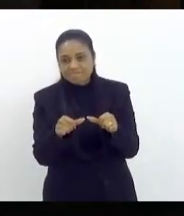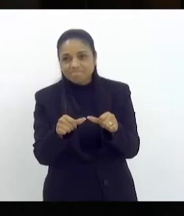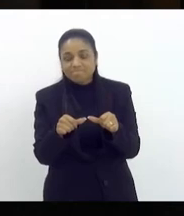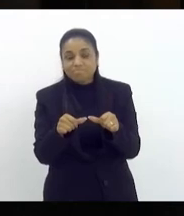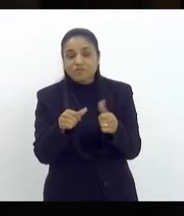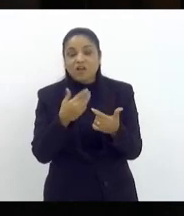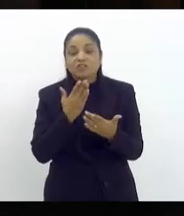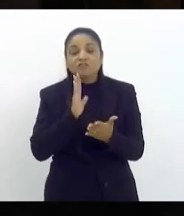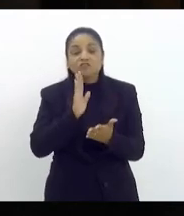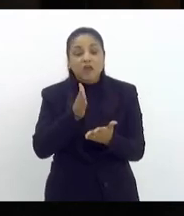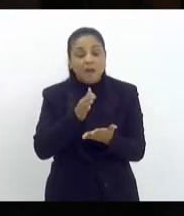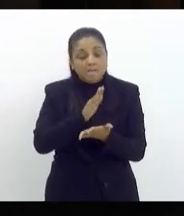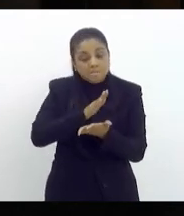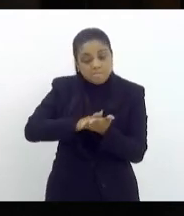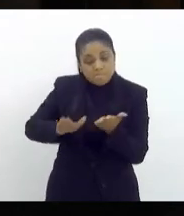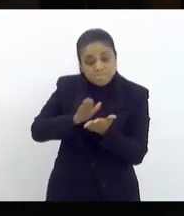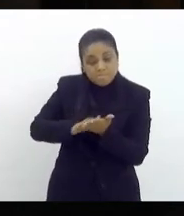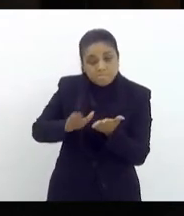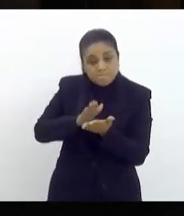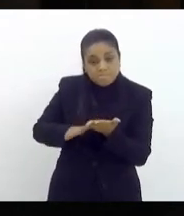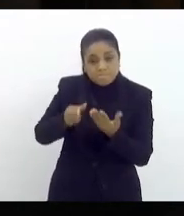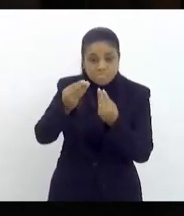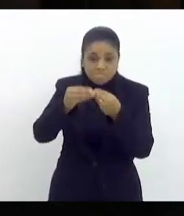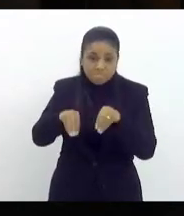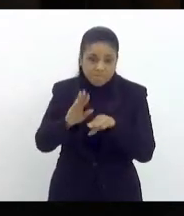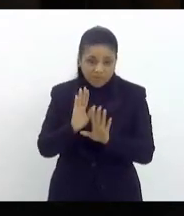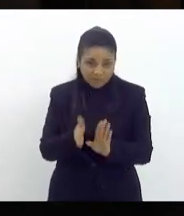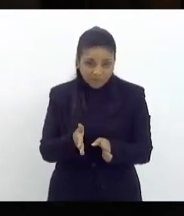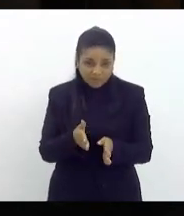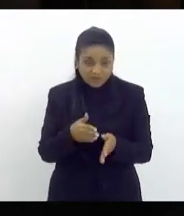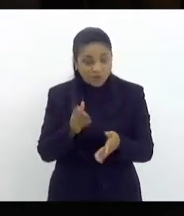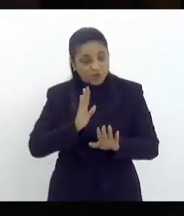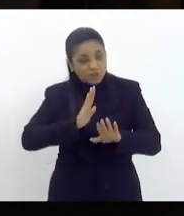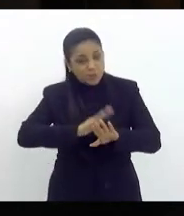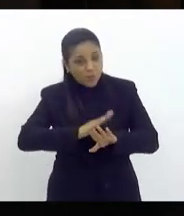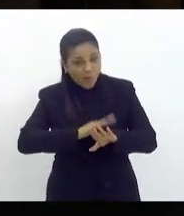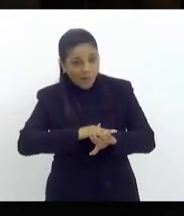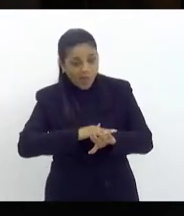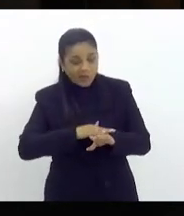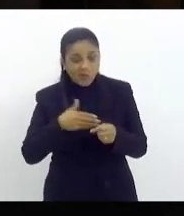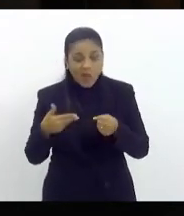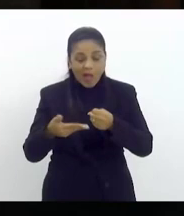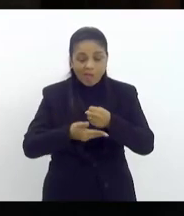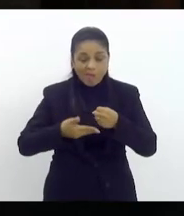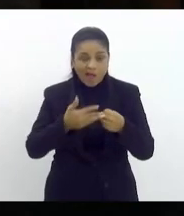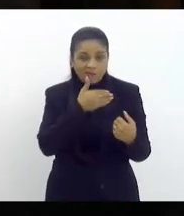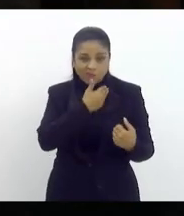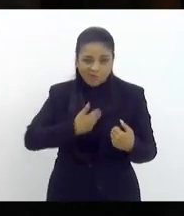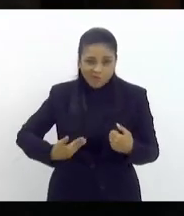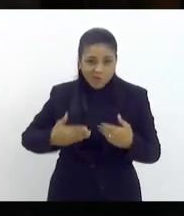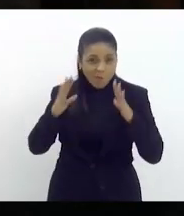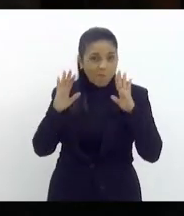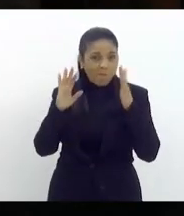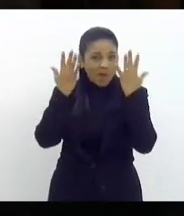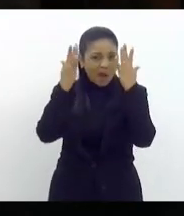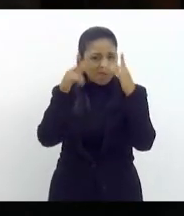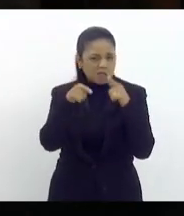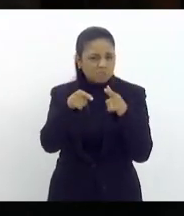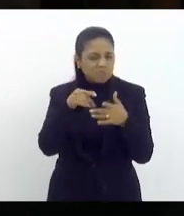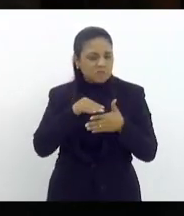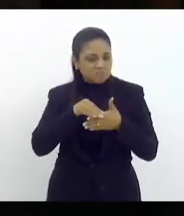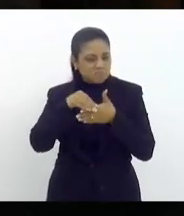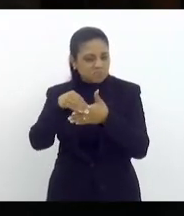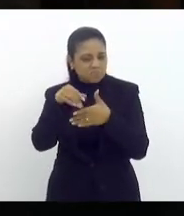receitas então senhor presidente neste momento a base governista está de parabéns sobre a condução de vossa excelência